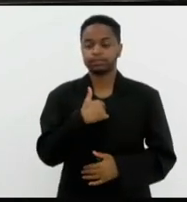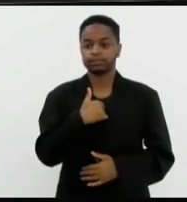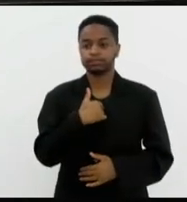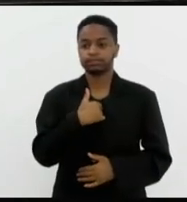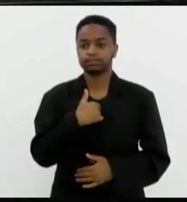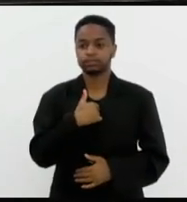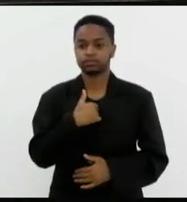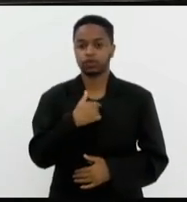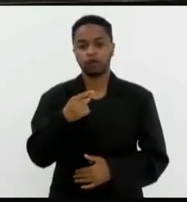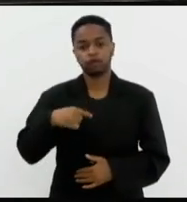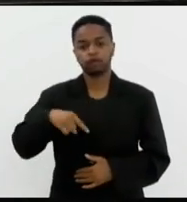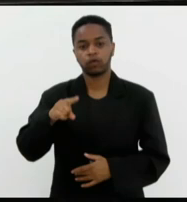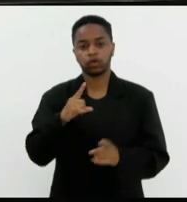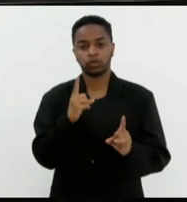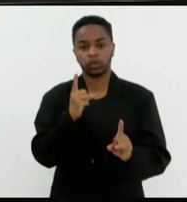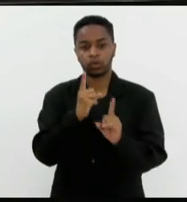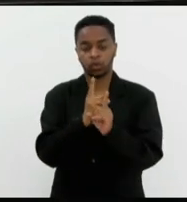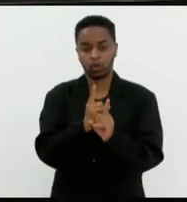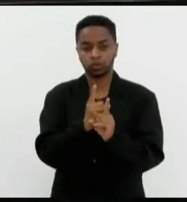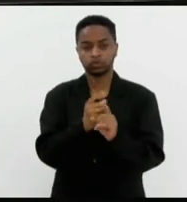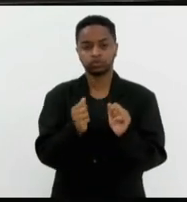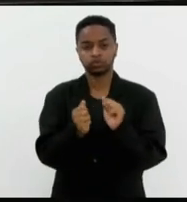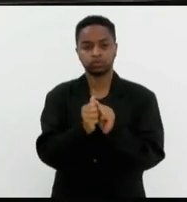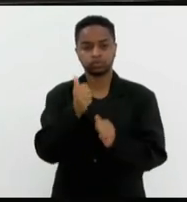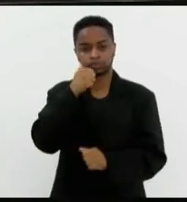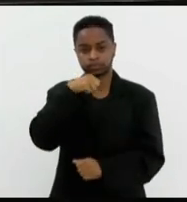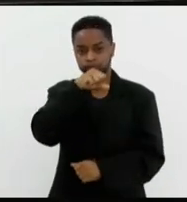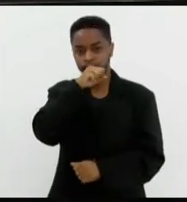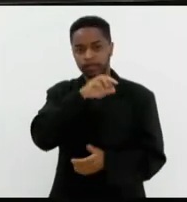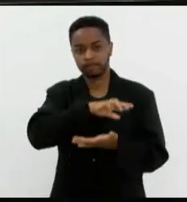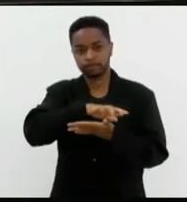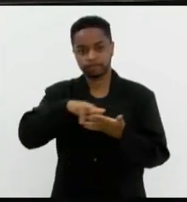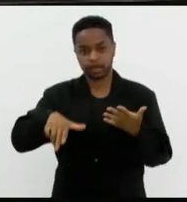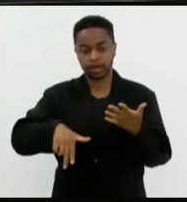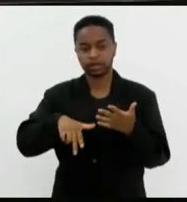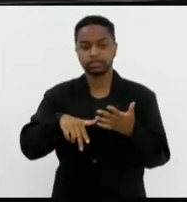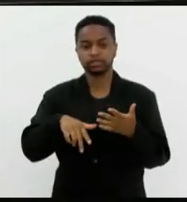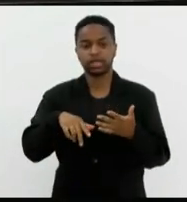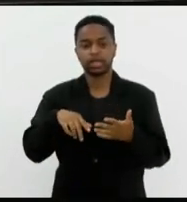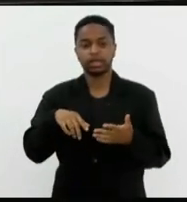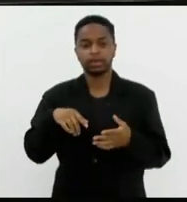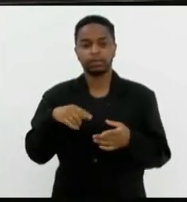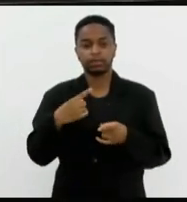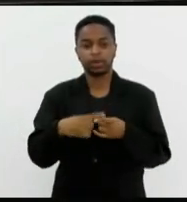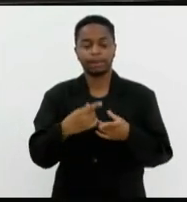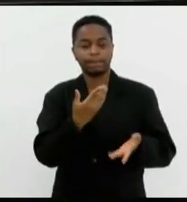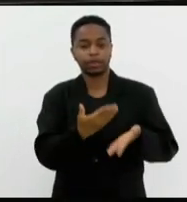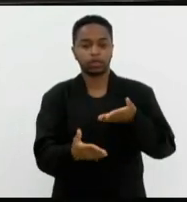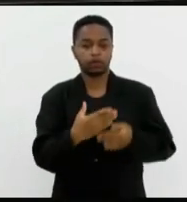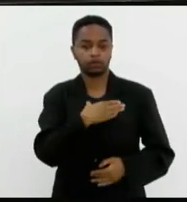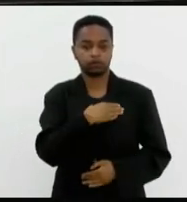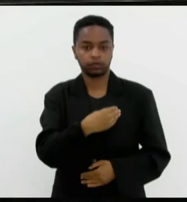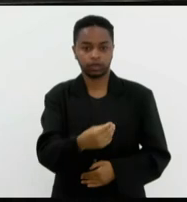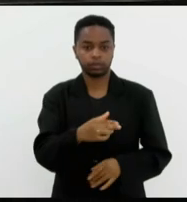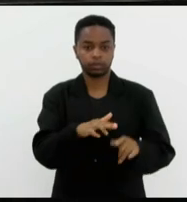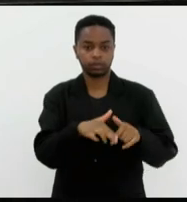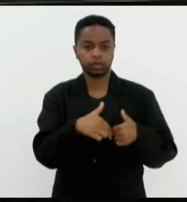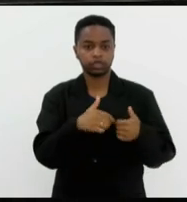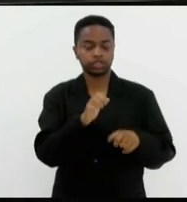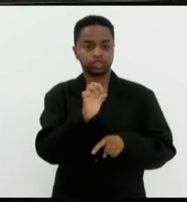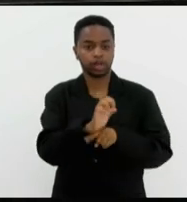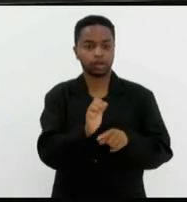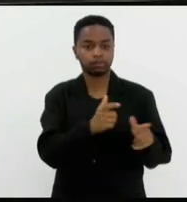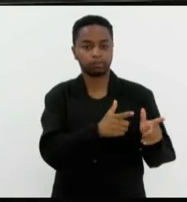num encontro, numa escuta com várias mães vítimas de violência do Estado, um momento também muito